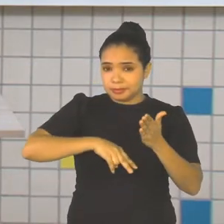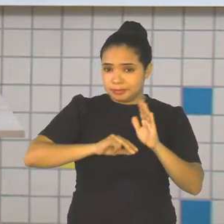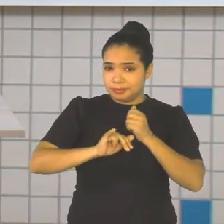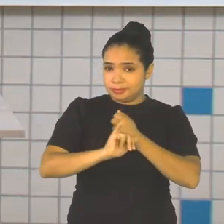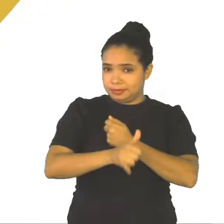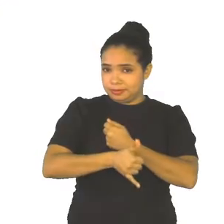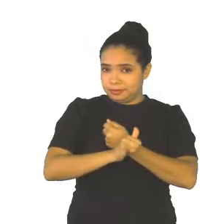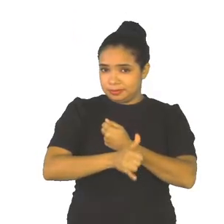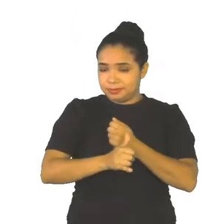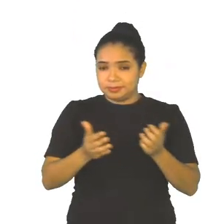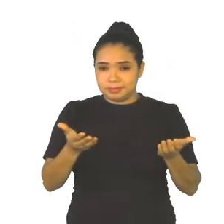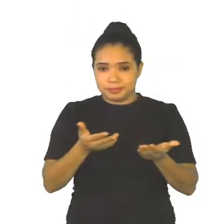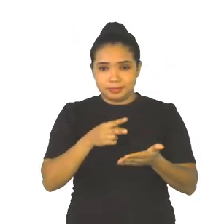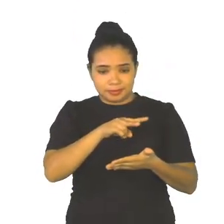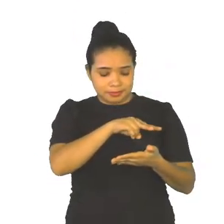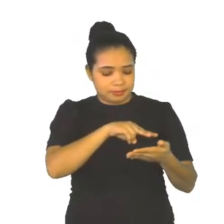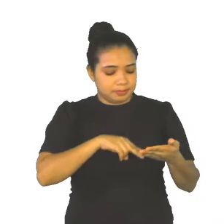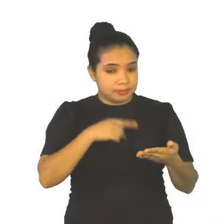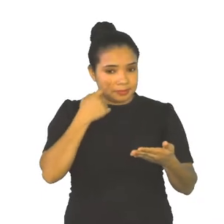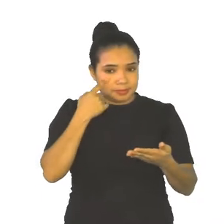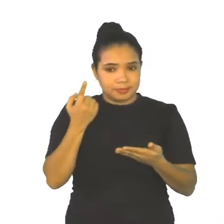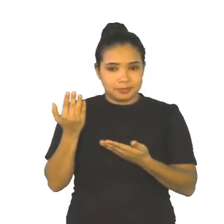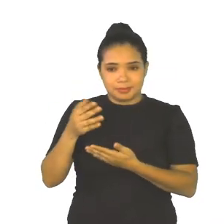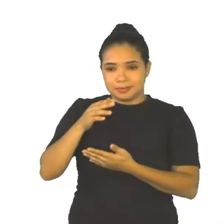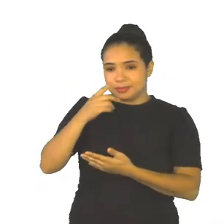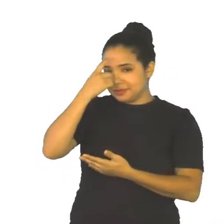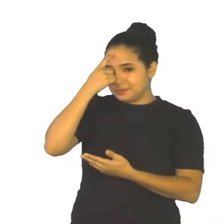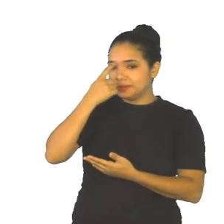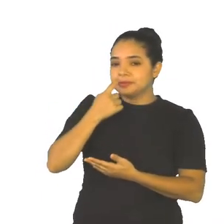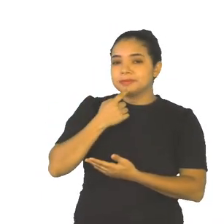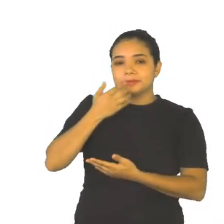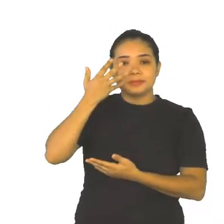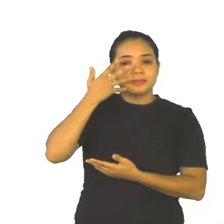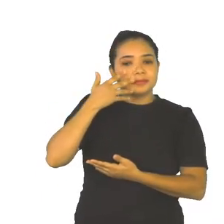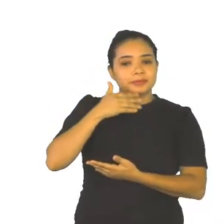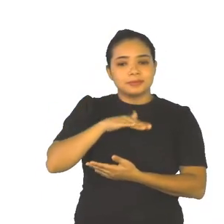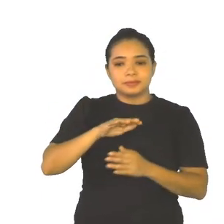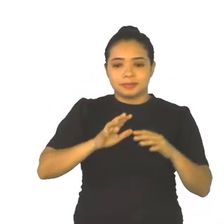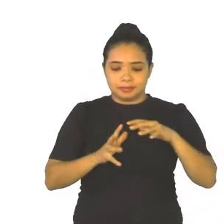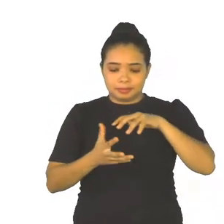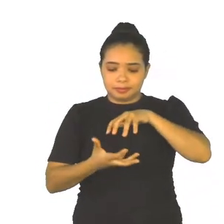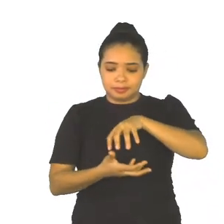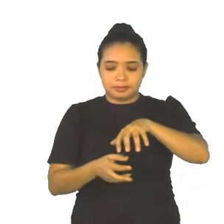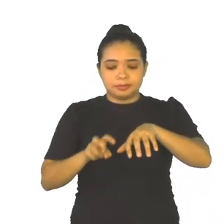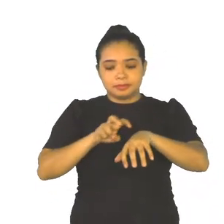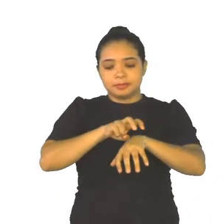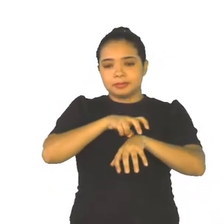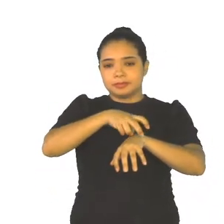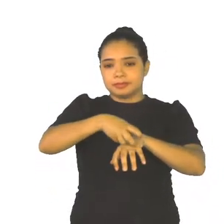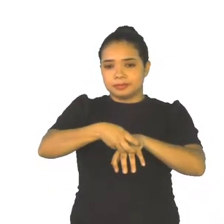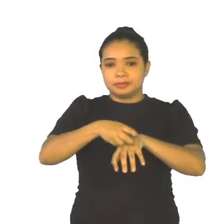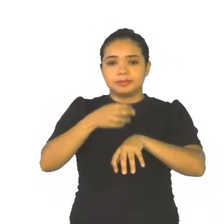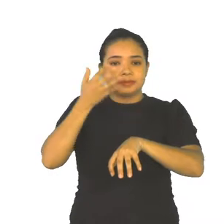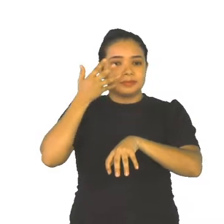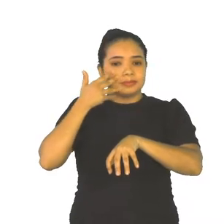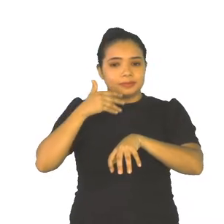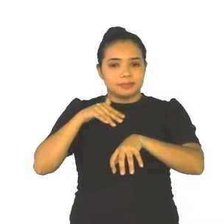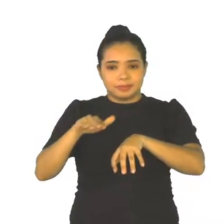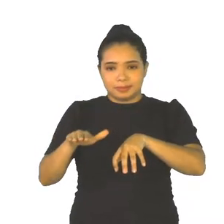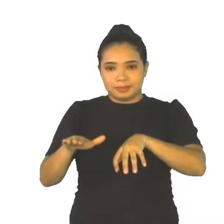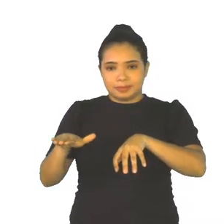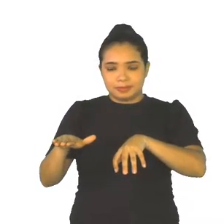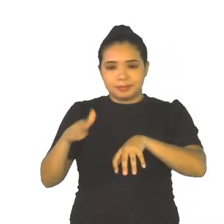vão começar a ver já aí a imagem de uma criança, né? Em cima de um brinquedo desses da